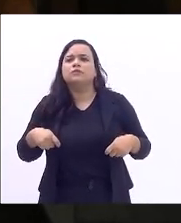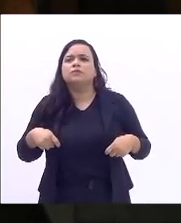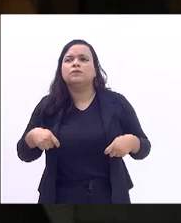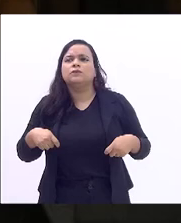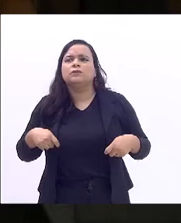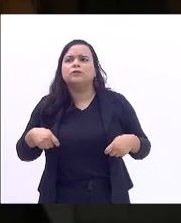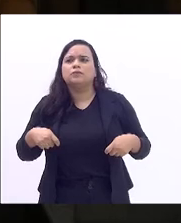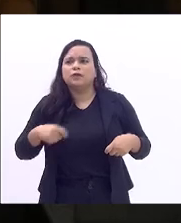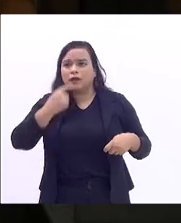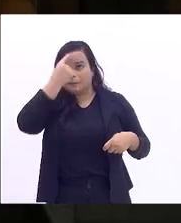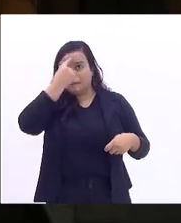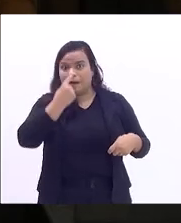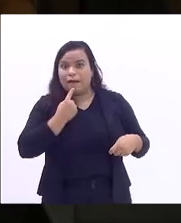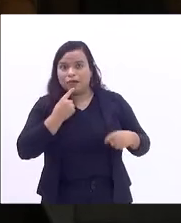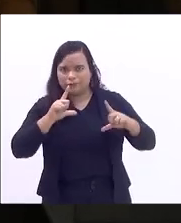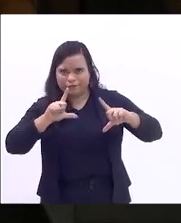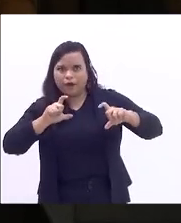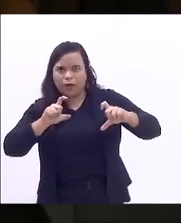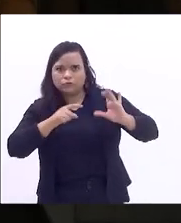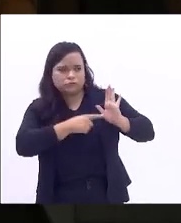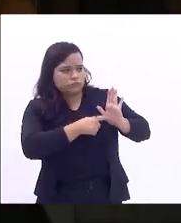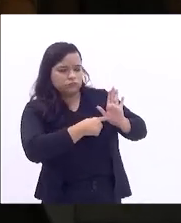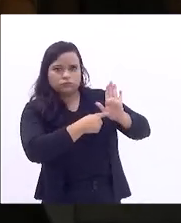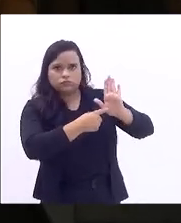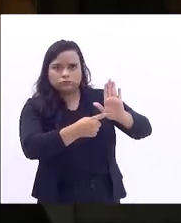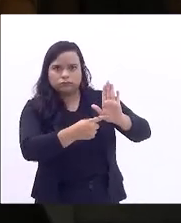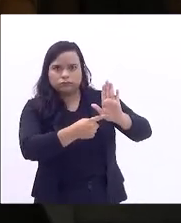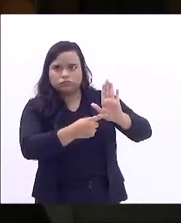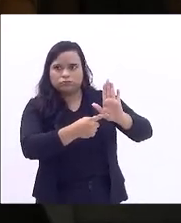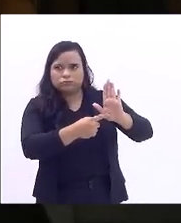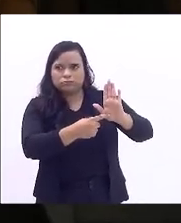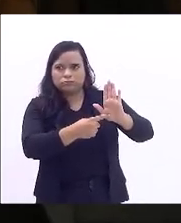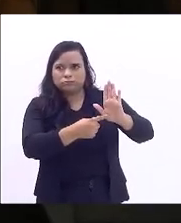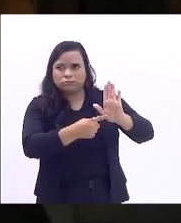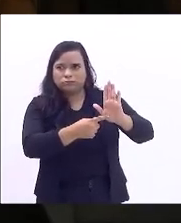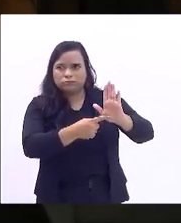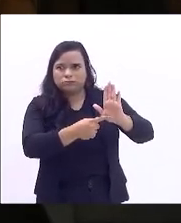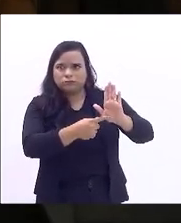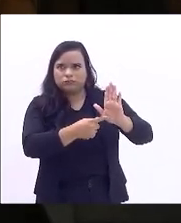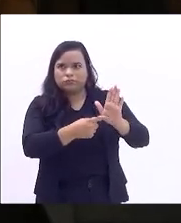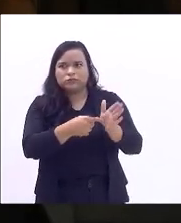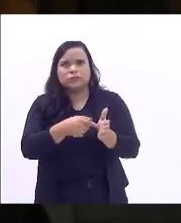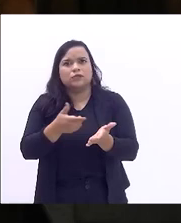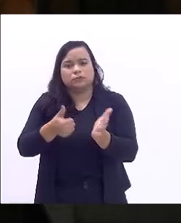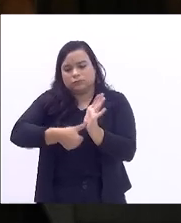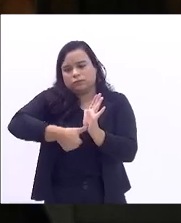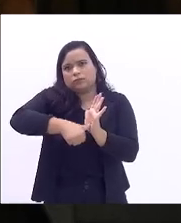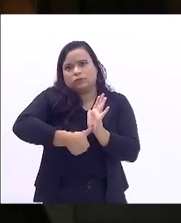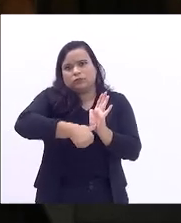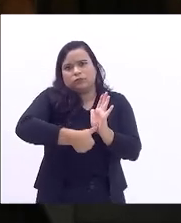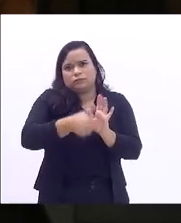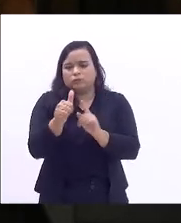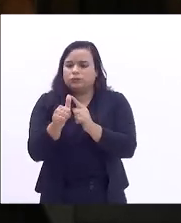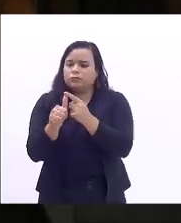e a imagem do cidadão a fotografia com as pressões impressões digitais